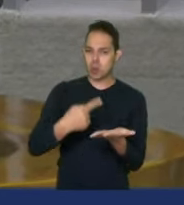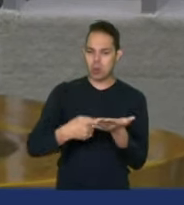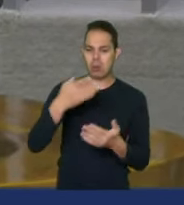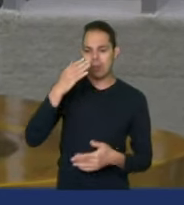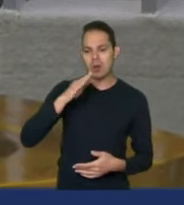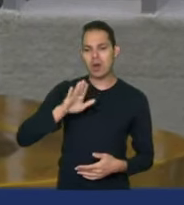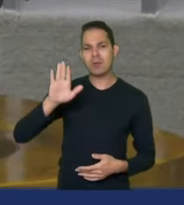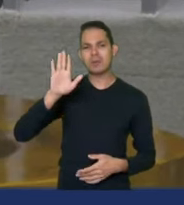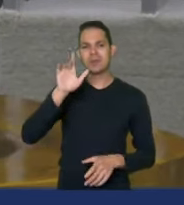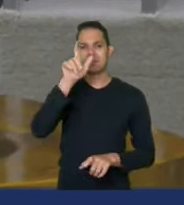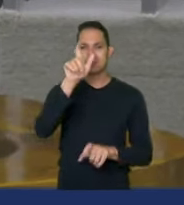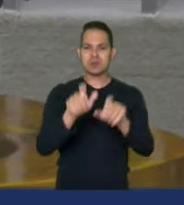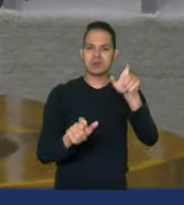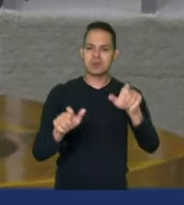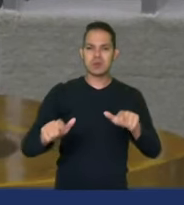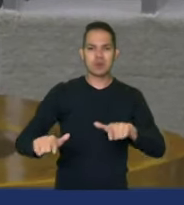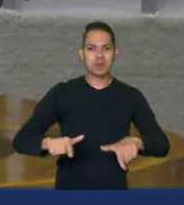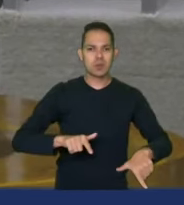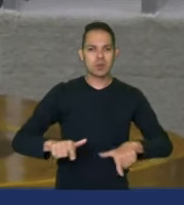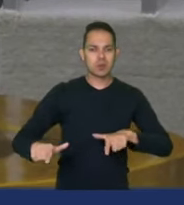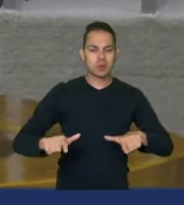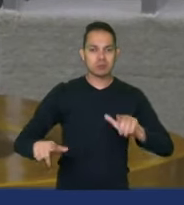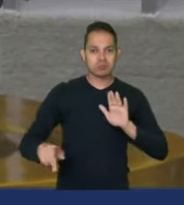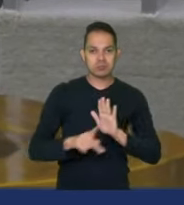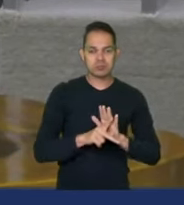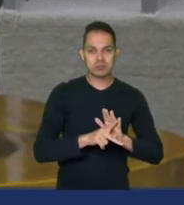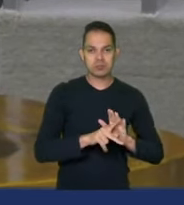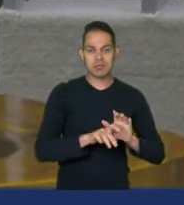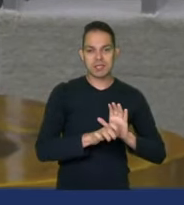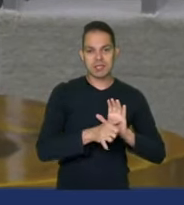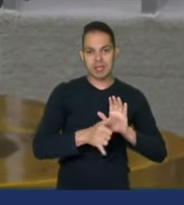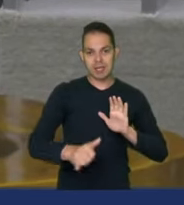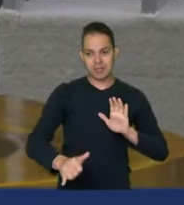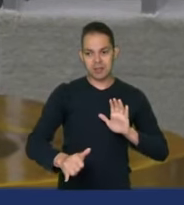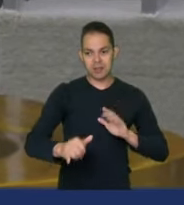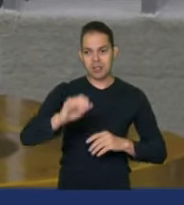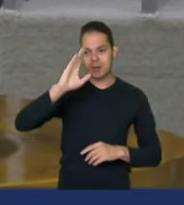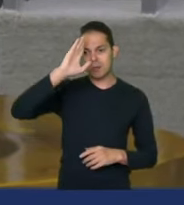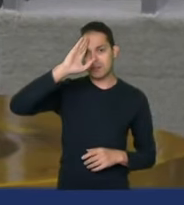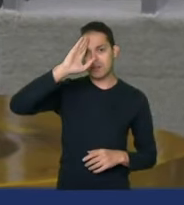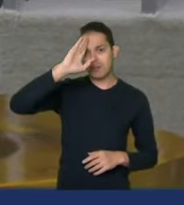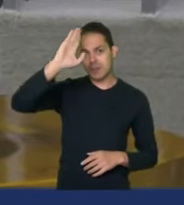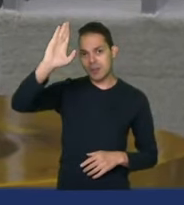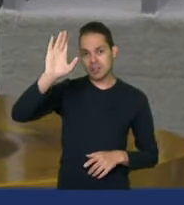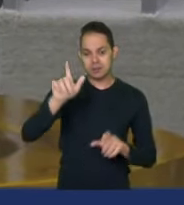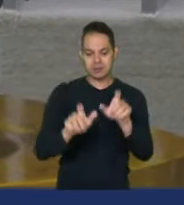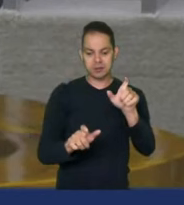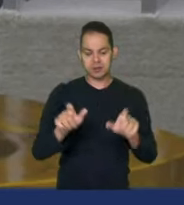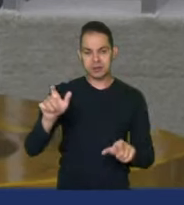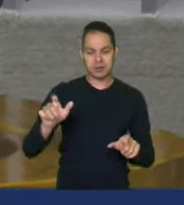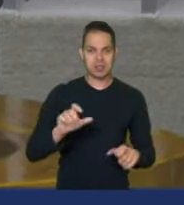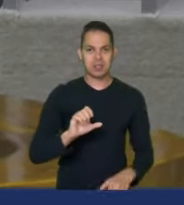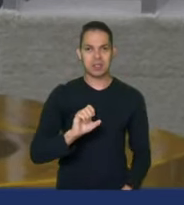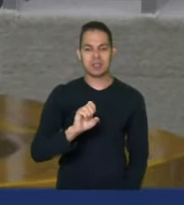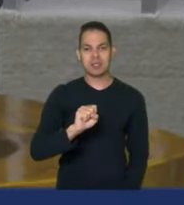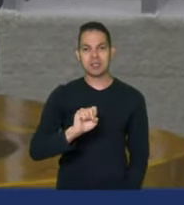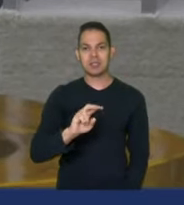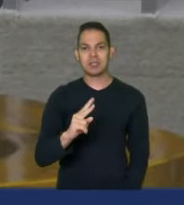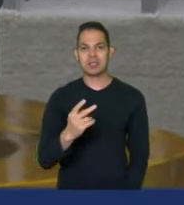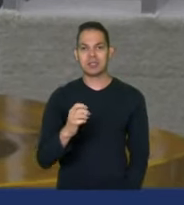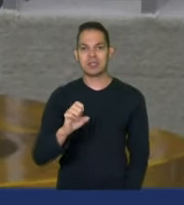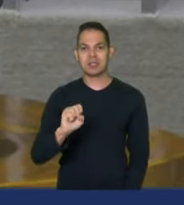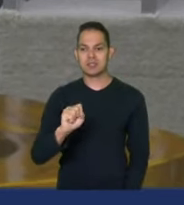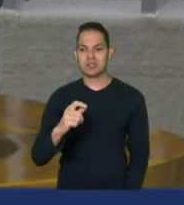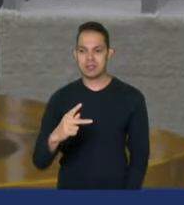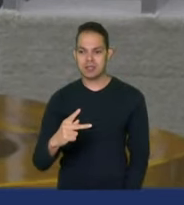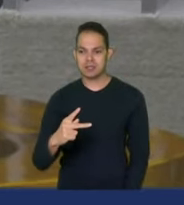os trabalhadores da Eletrobras, em especial os trabalhadores da Chesf, a